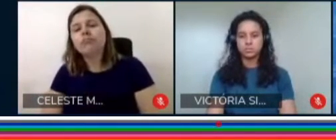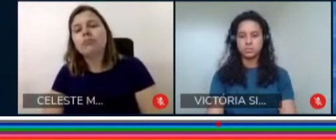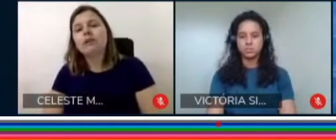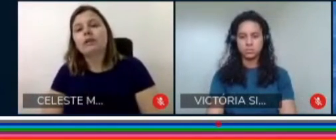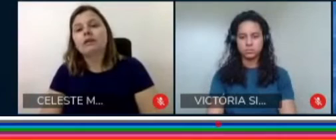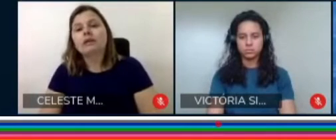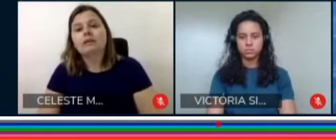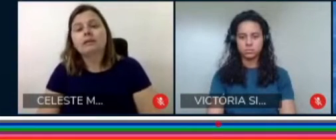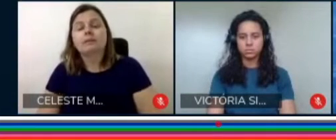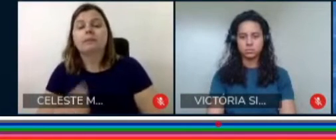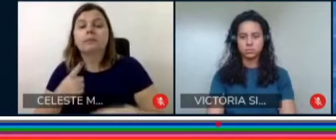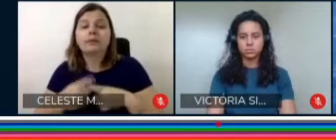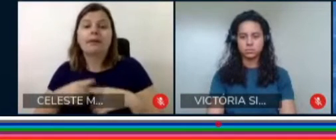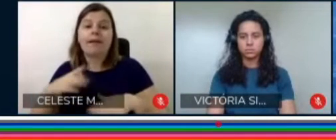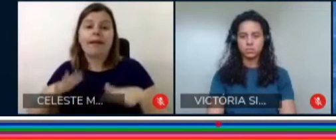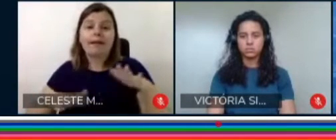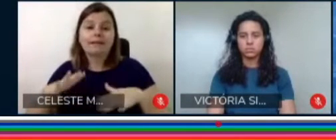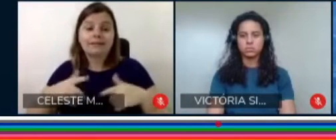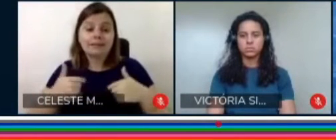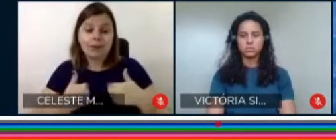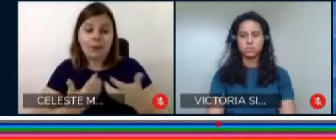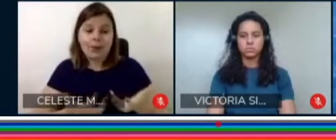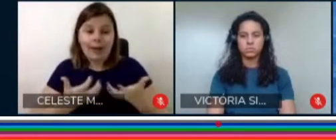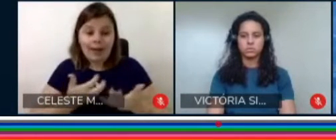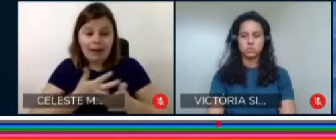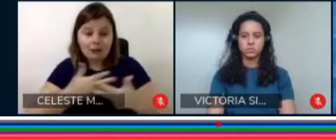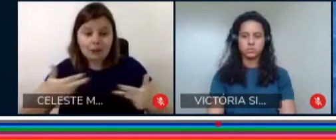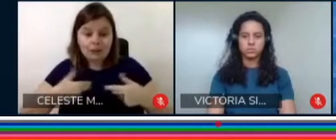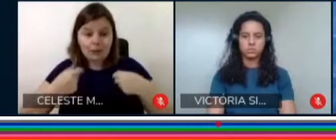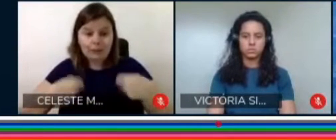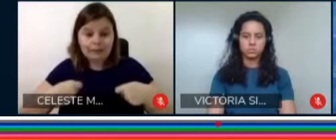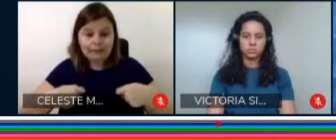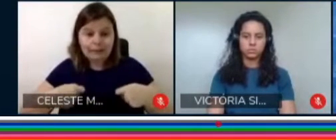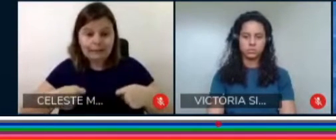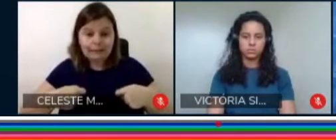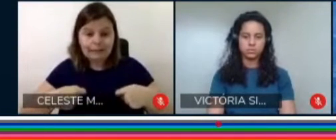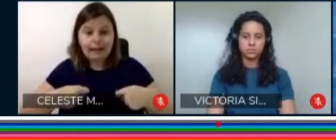eu quero e o que eu preciso é